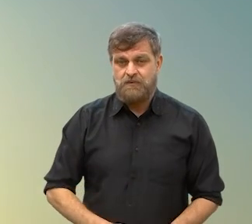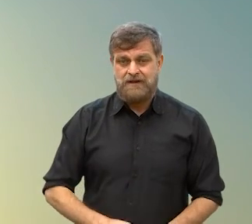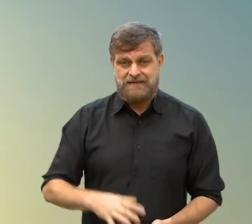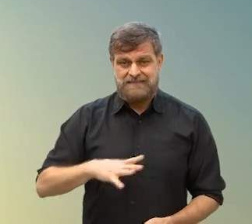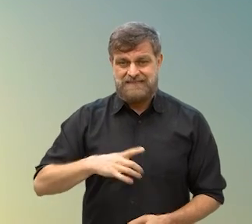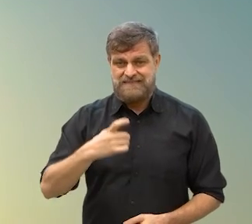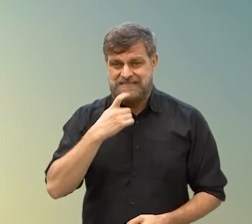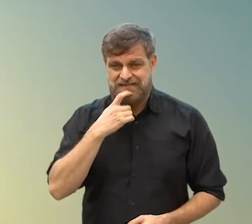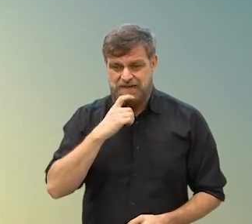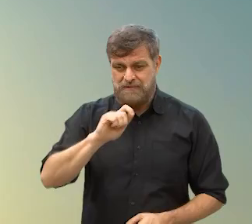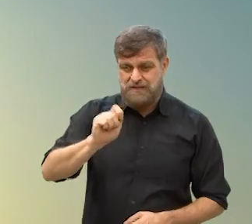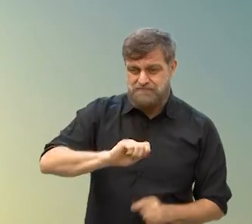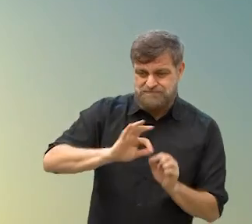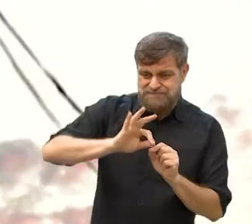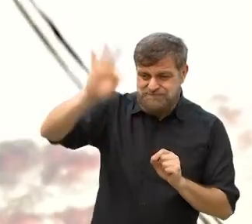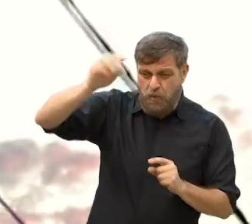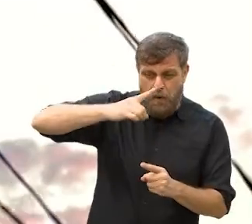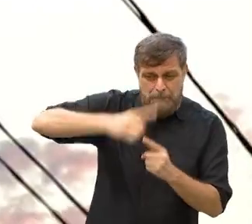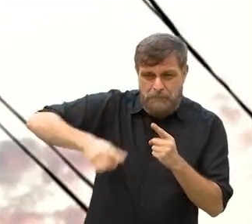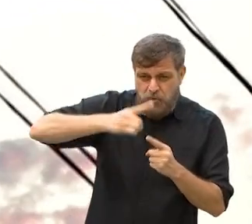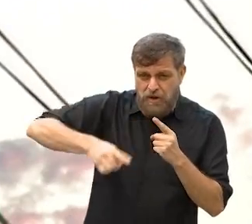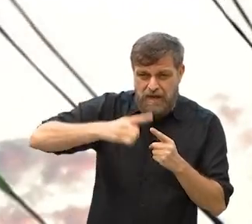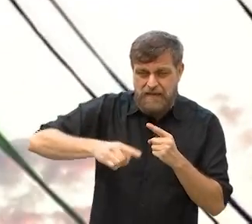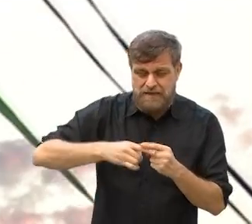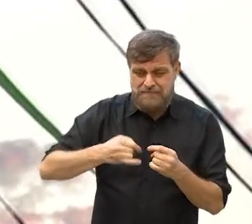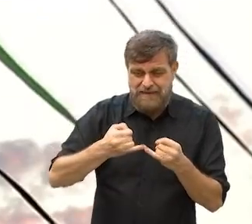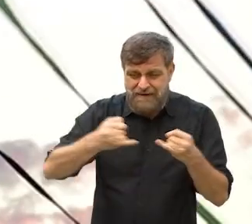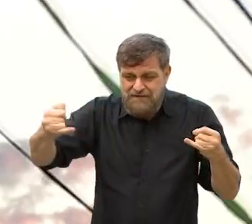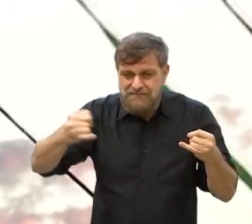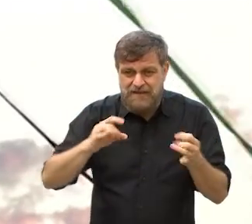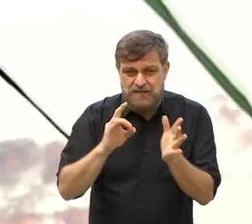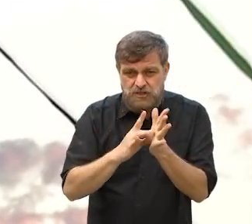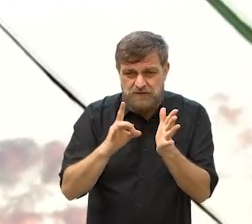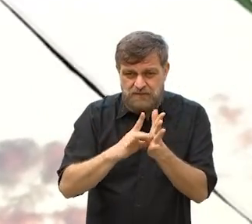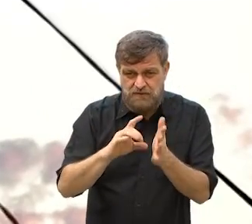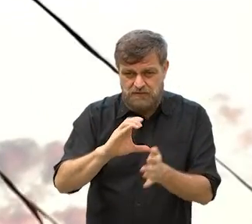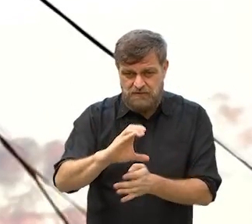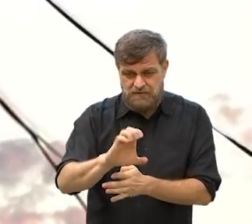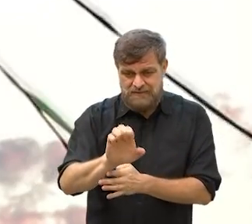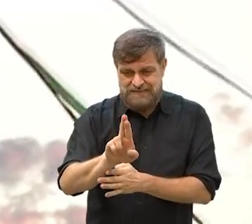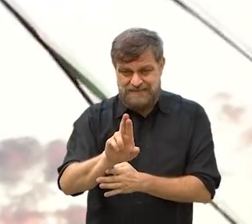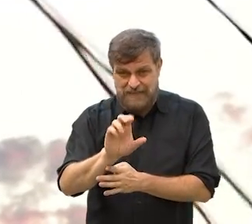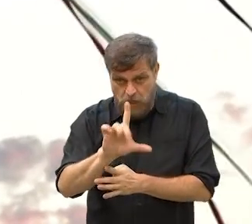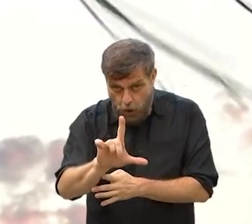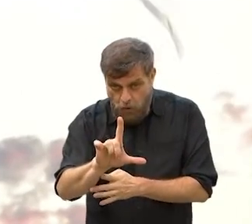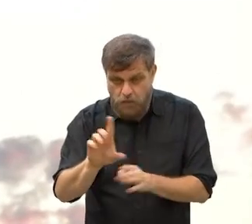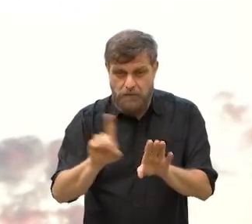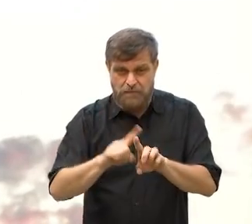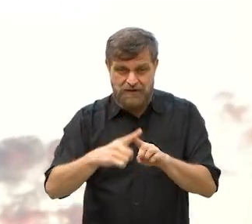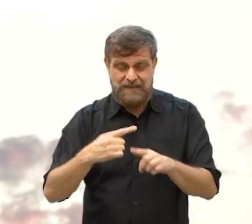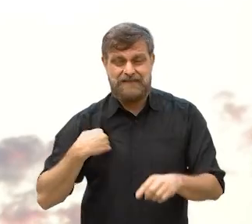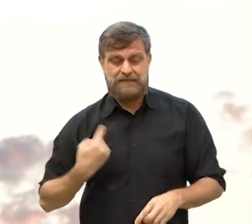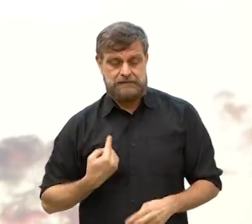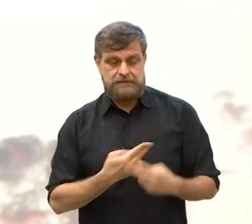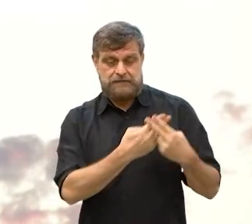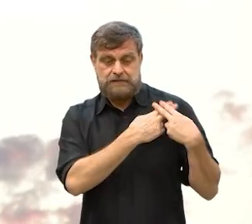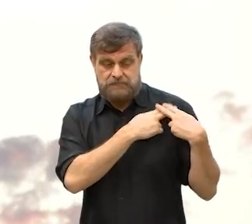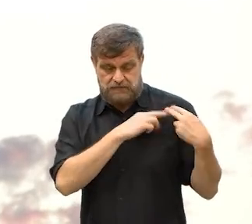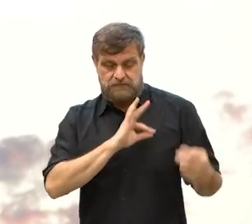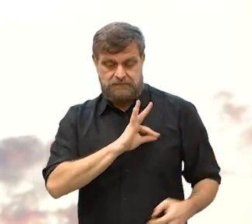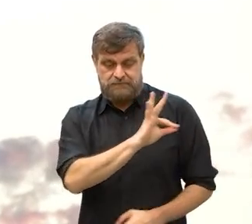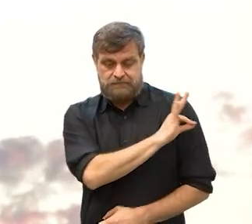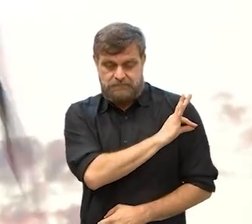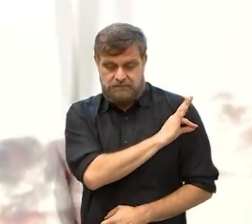Cerol vem justamente nesse sentido de colocar essa responsabilidade, né, se é que a gente pode dizer assim, na